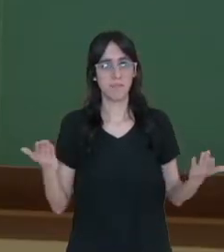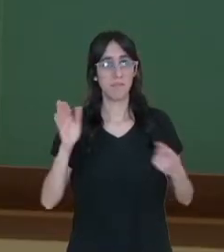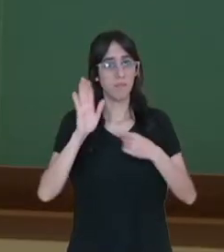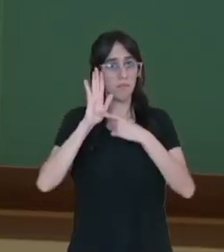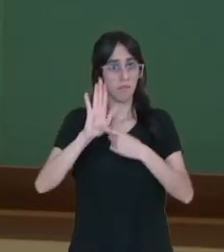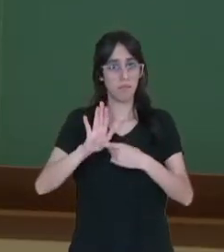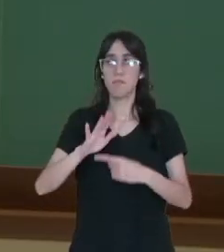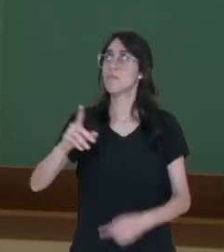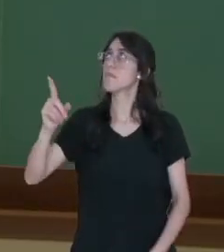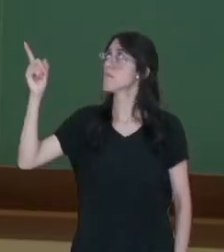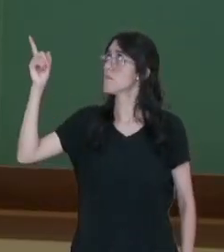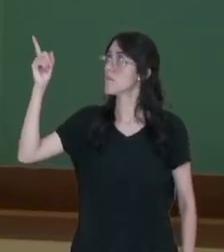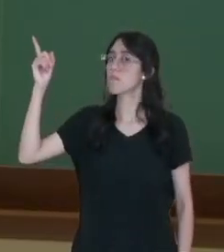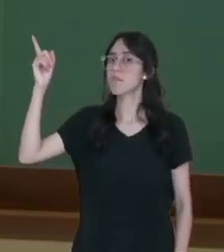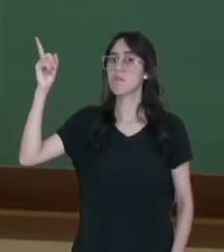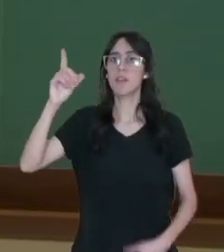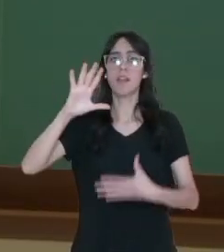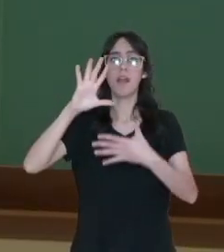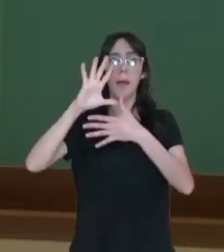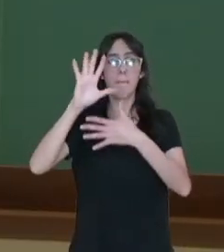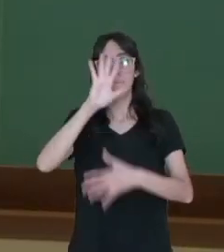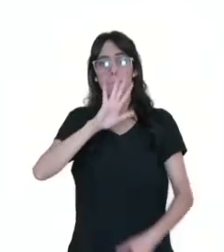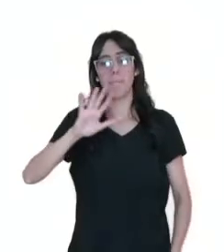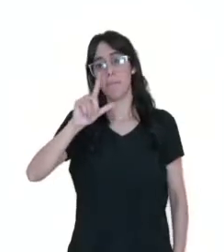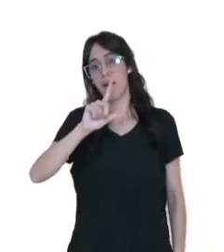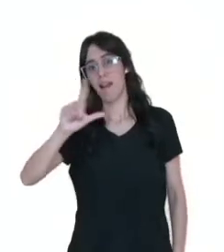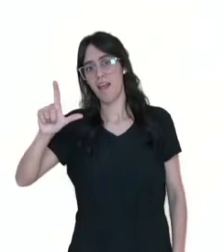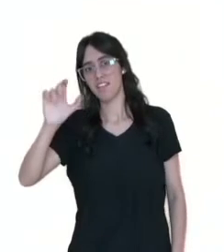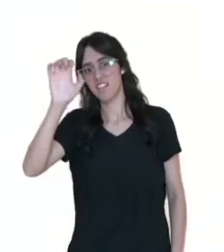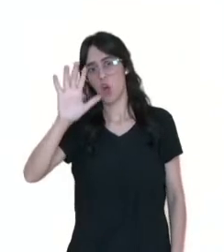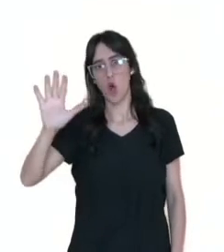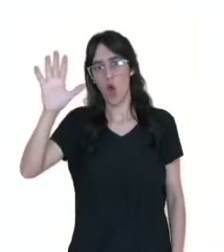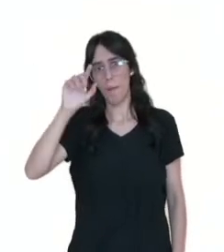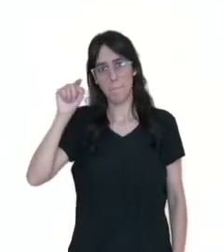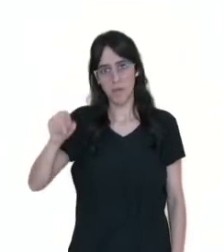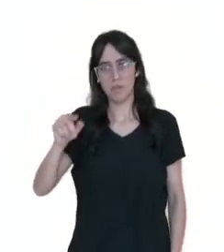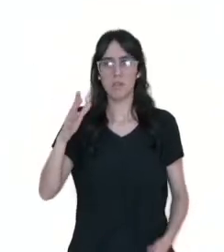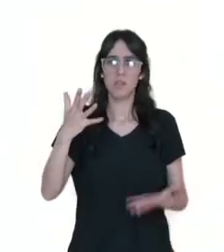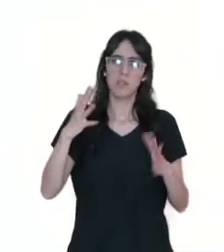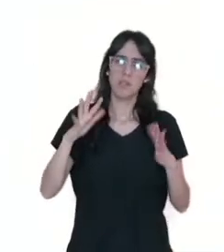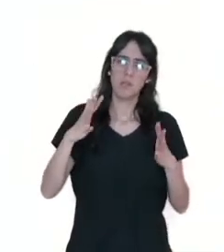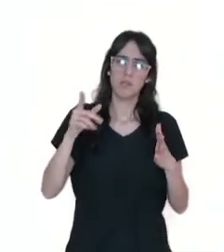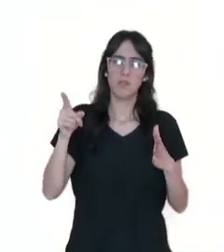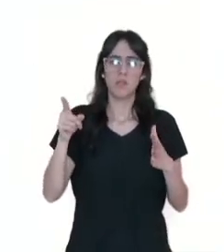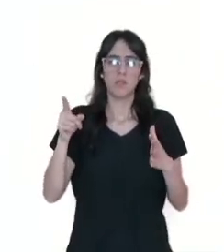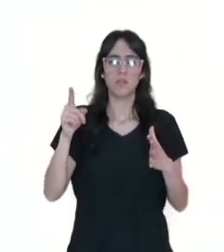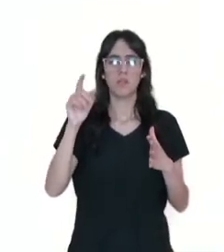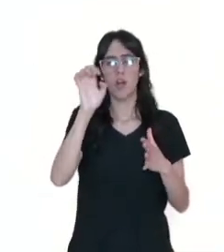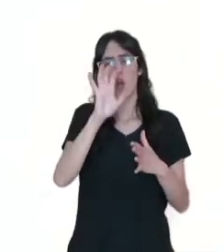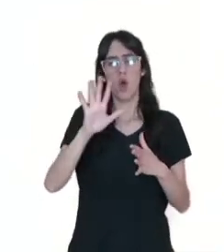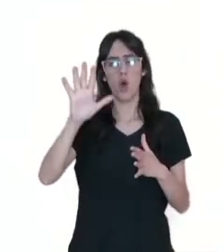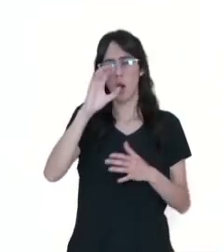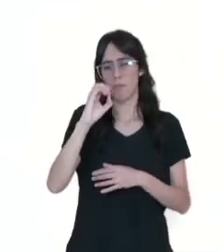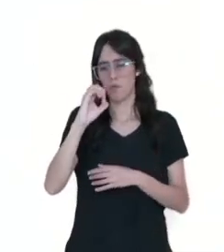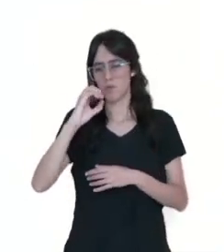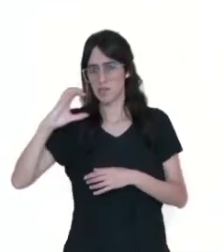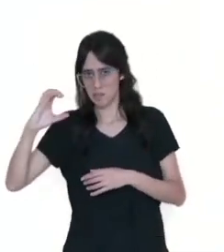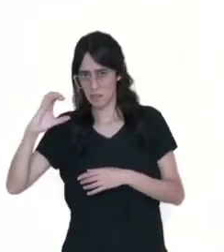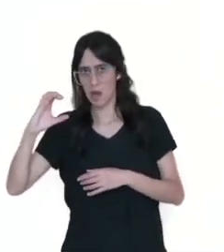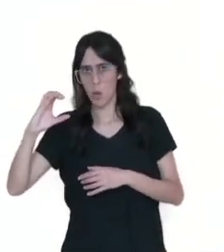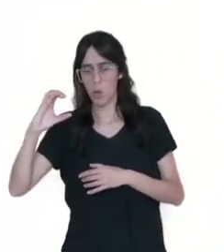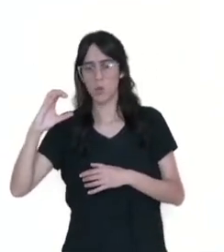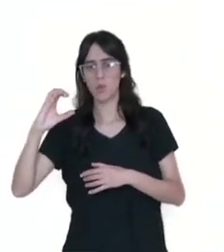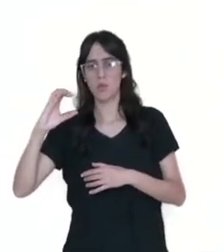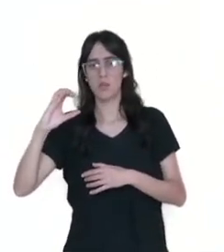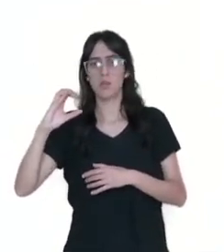esse destaque, é o mapa do leste europeu, que ficaria ali entre a Europa Ocidental,